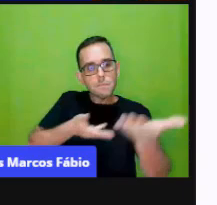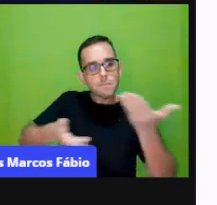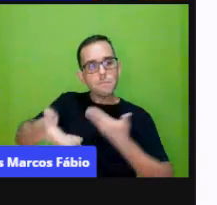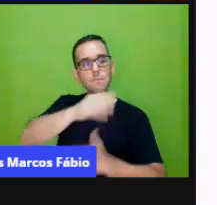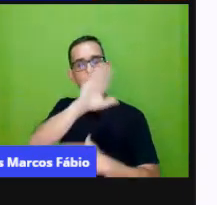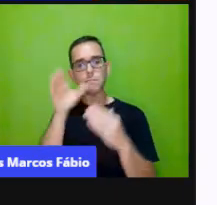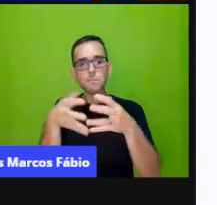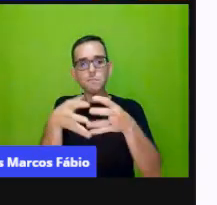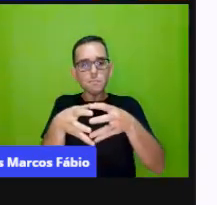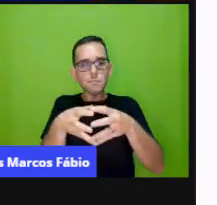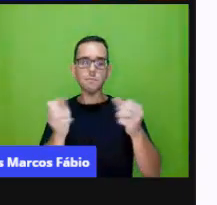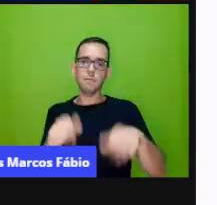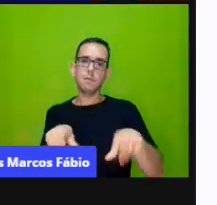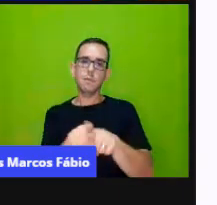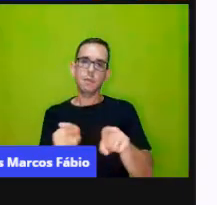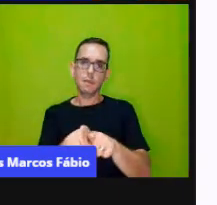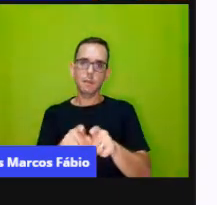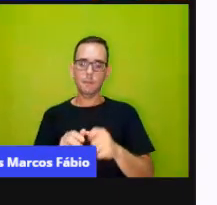os indivíduos.